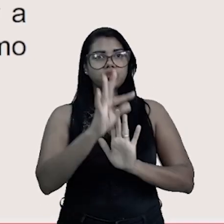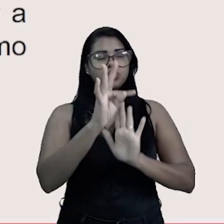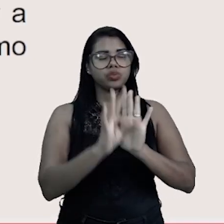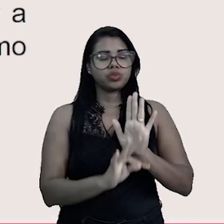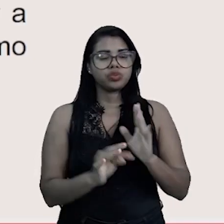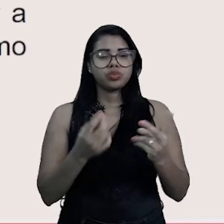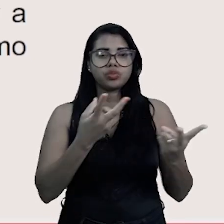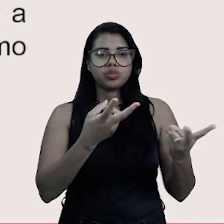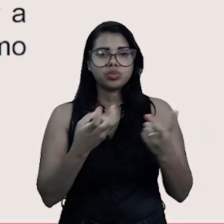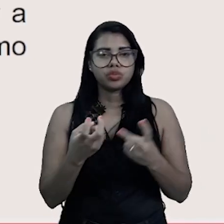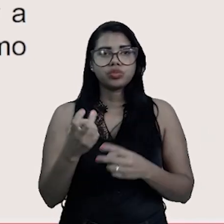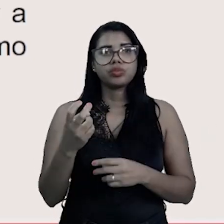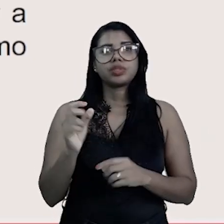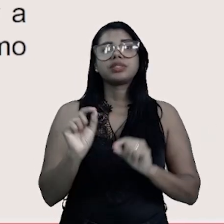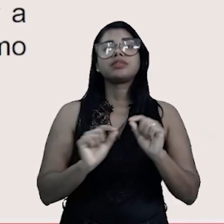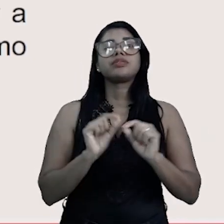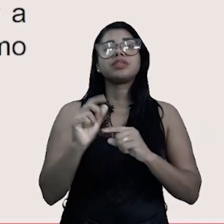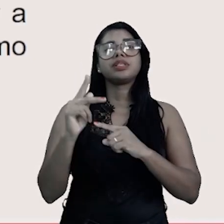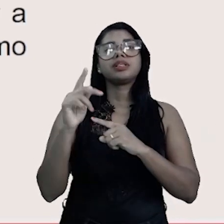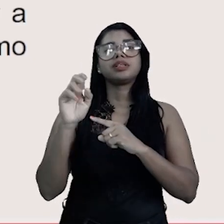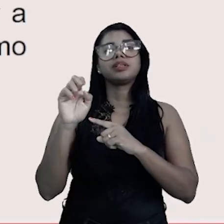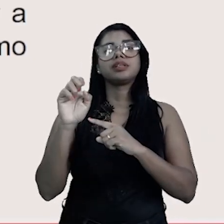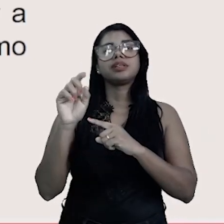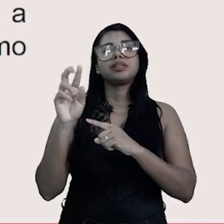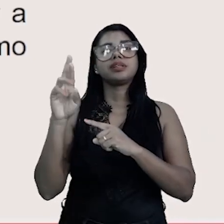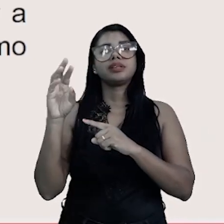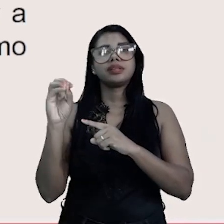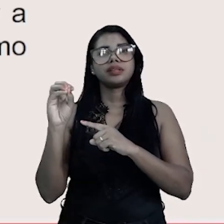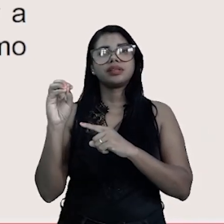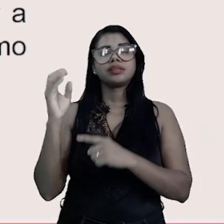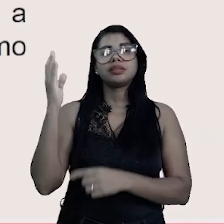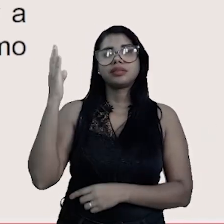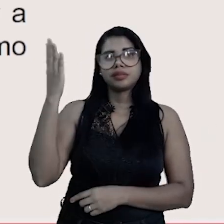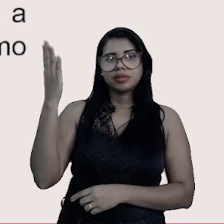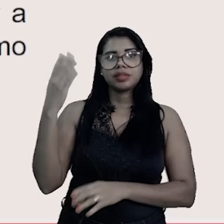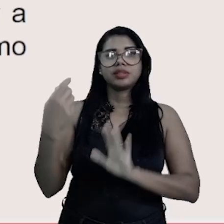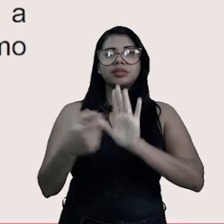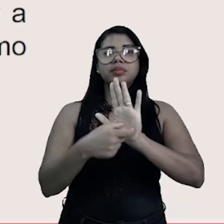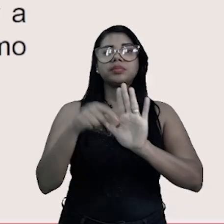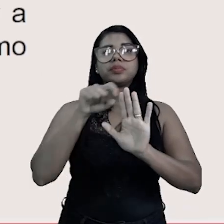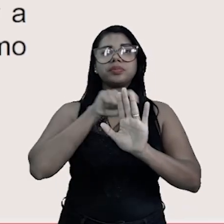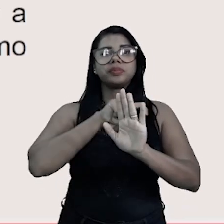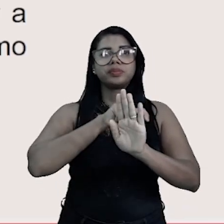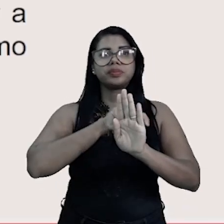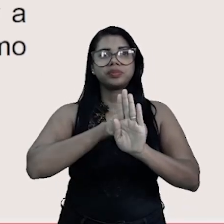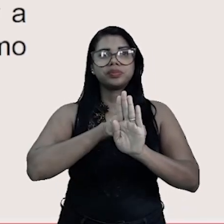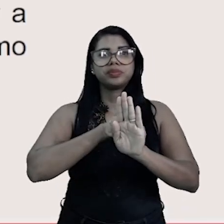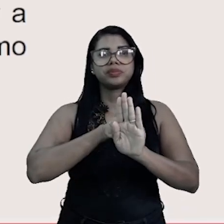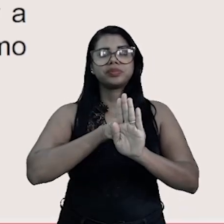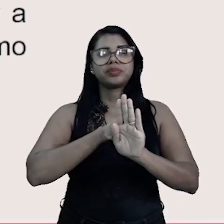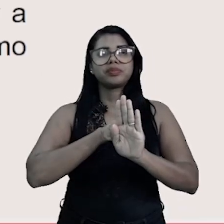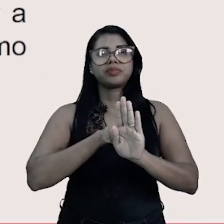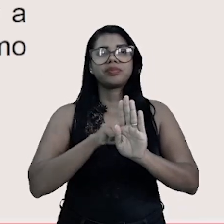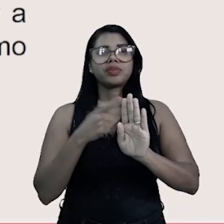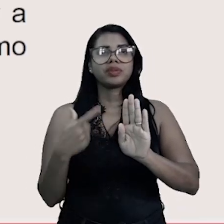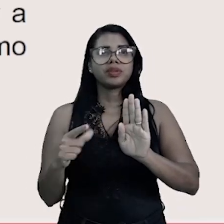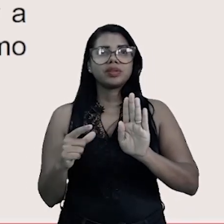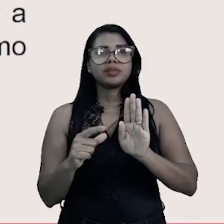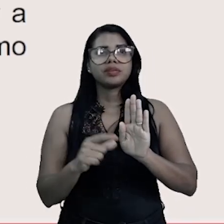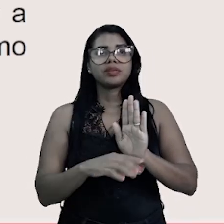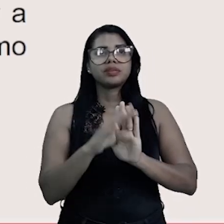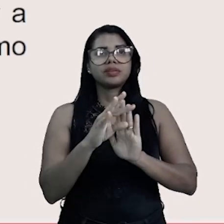Pedro. Então, isso aqui você pode considerar como uma elipse. Então, a elipse não é? É a omissão de um termo que foi